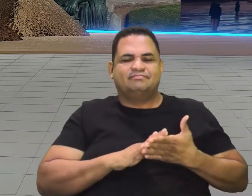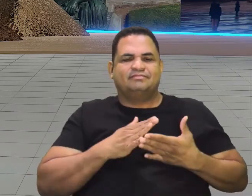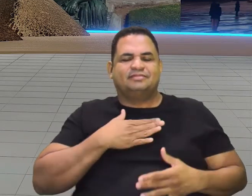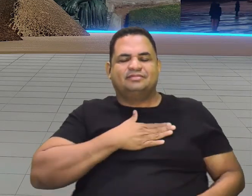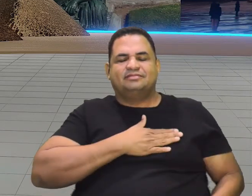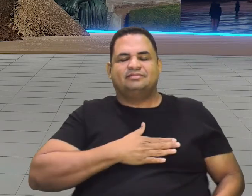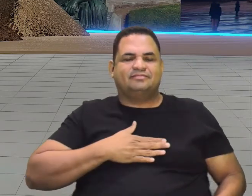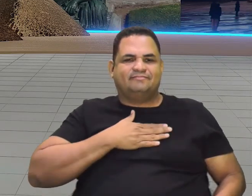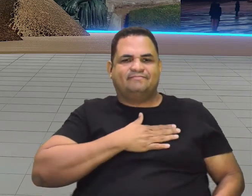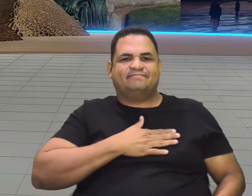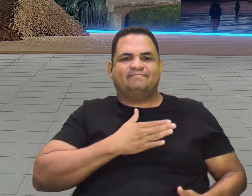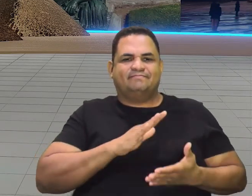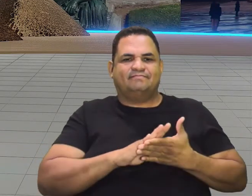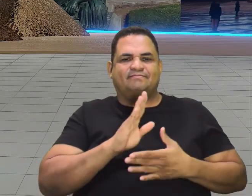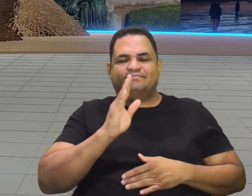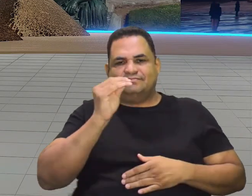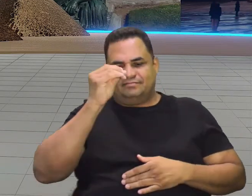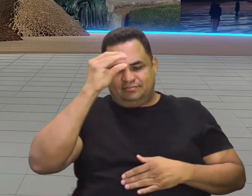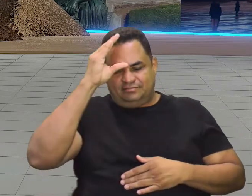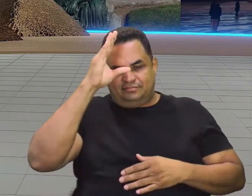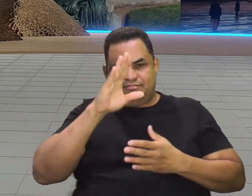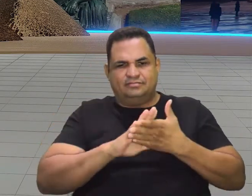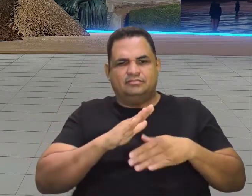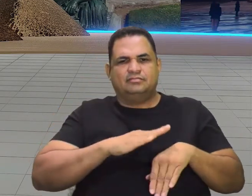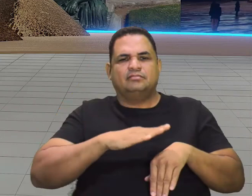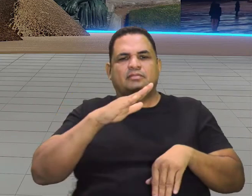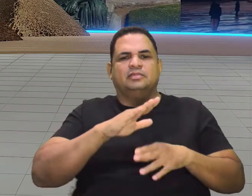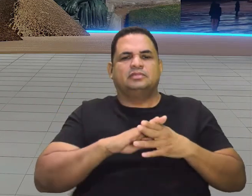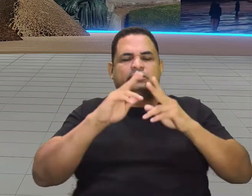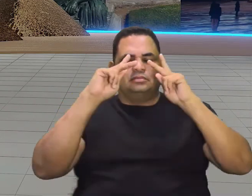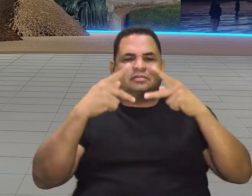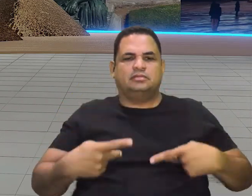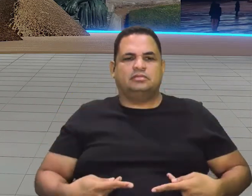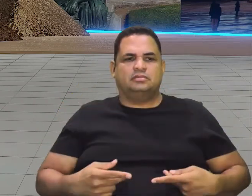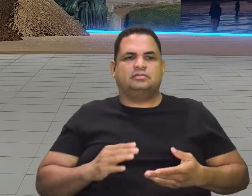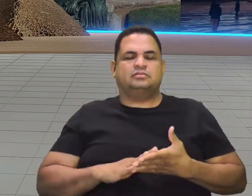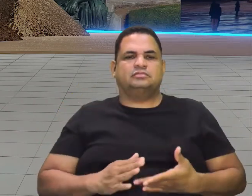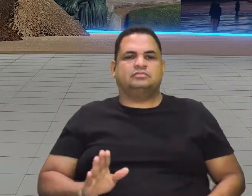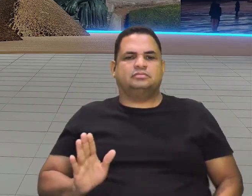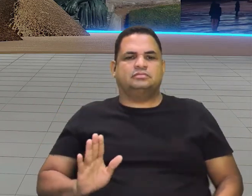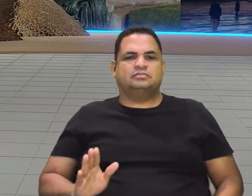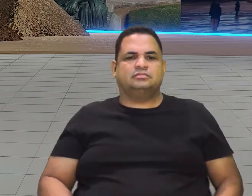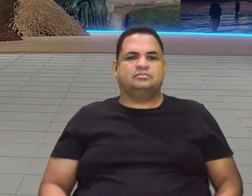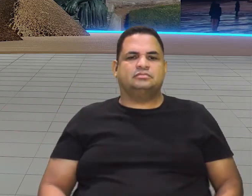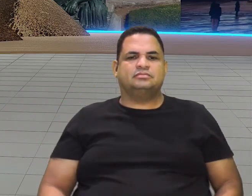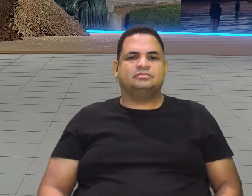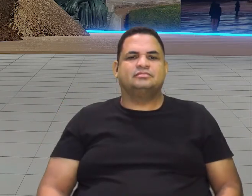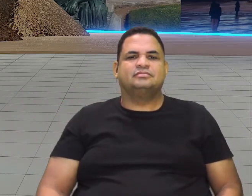encantar, vocês vão conhecer um pouco mais da humanidade. Até a próxima aula.